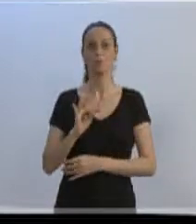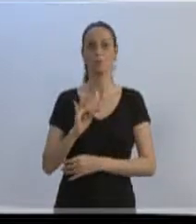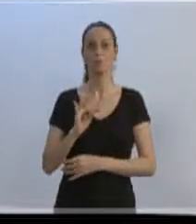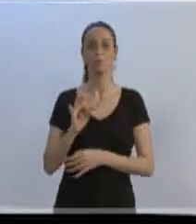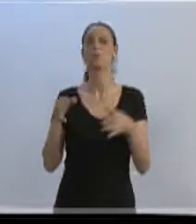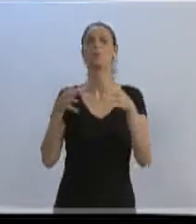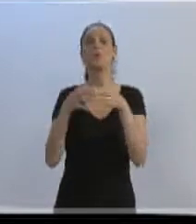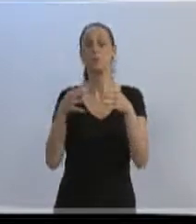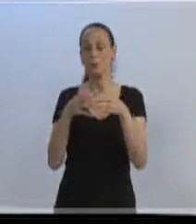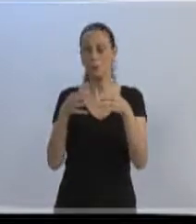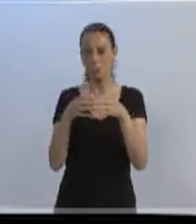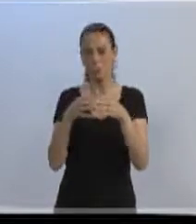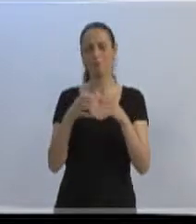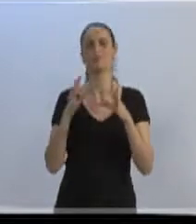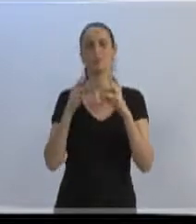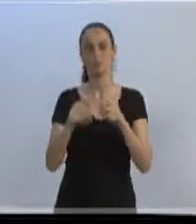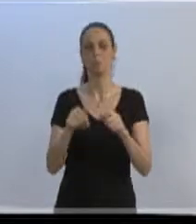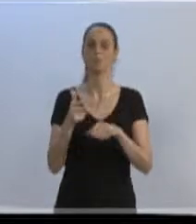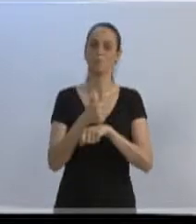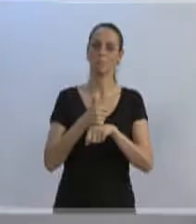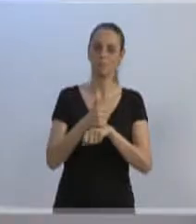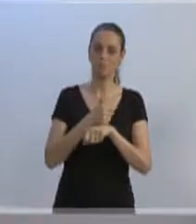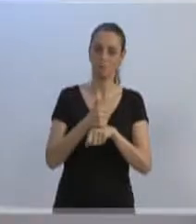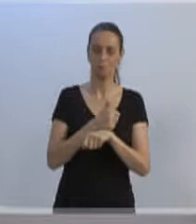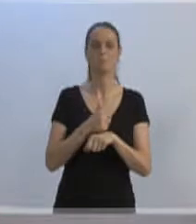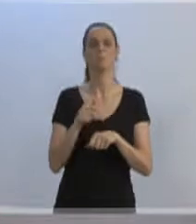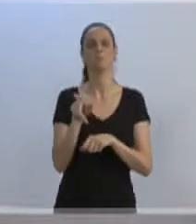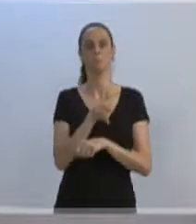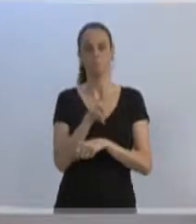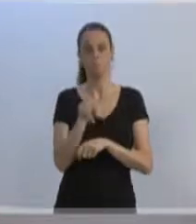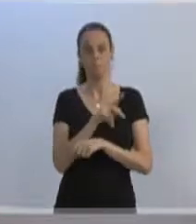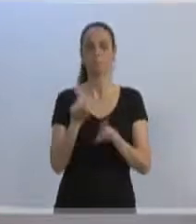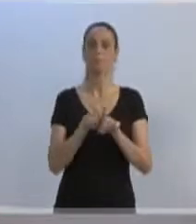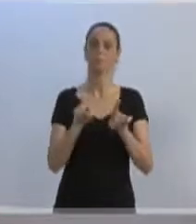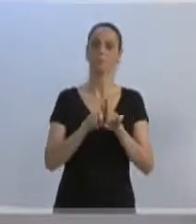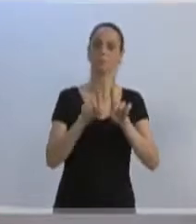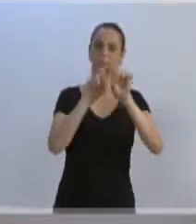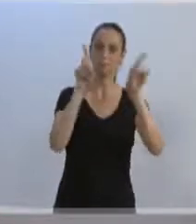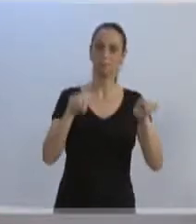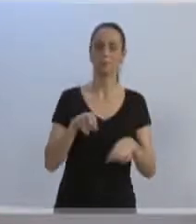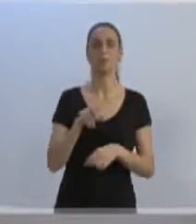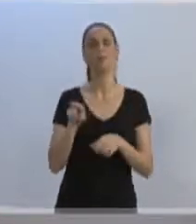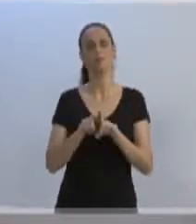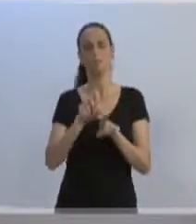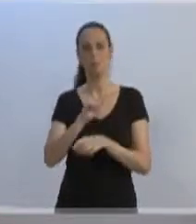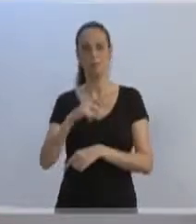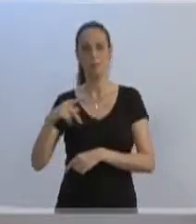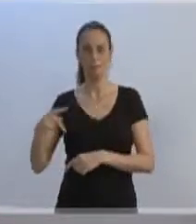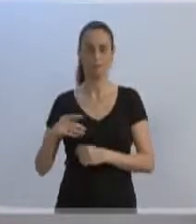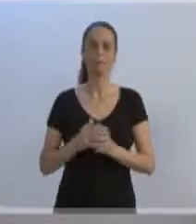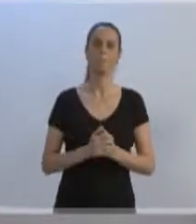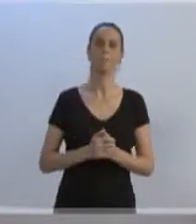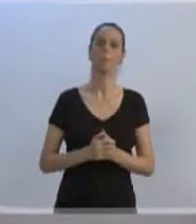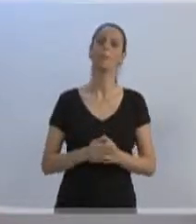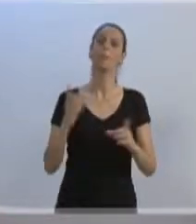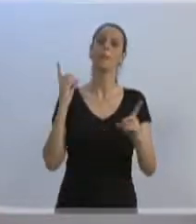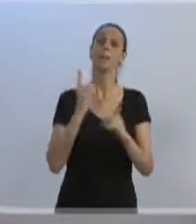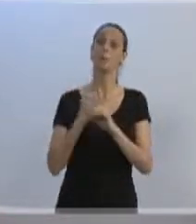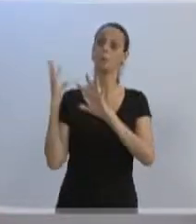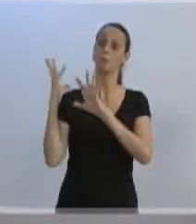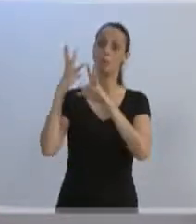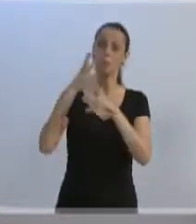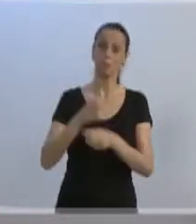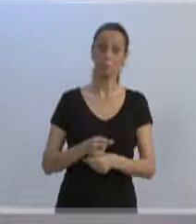professores e alunos ea pp que na estão realmente fazendo um grande trabalho enquanto folclore sábado à tarde também estivemos